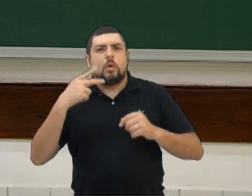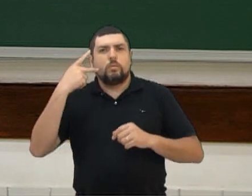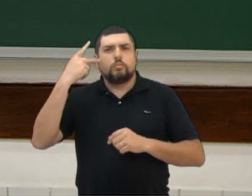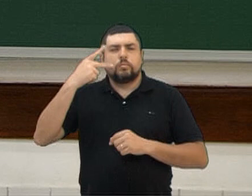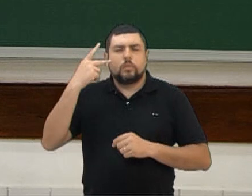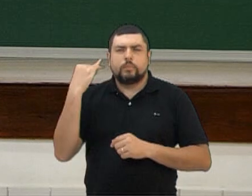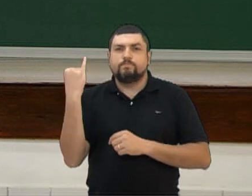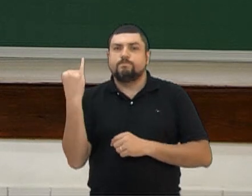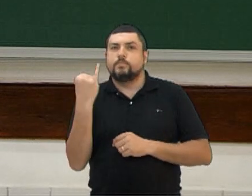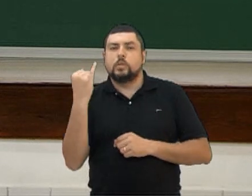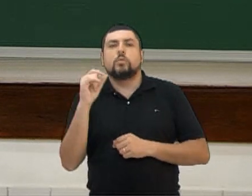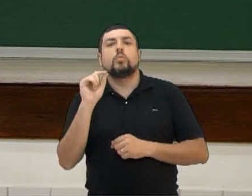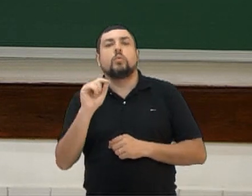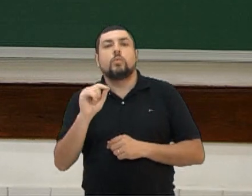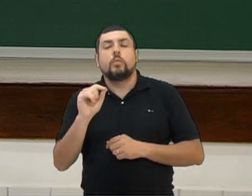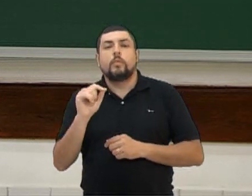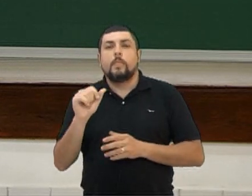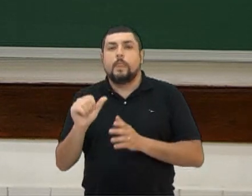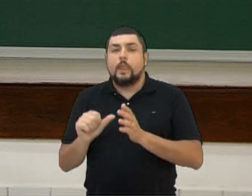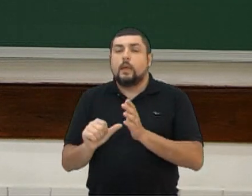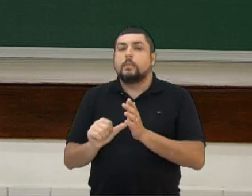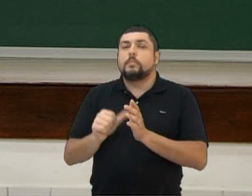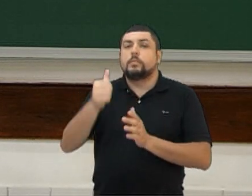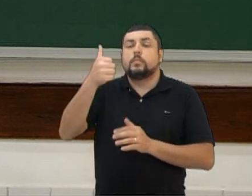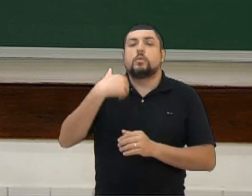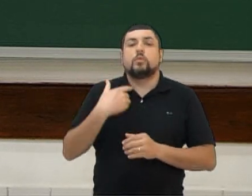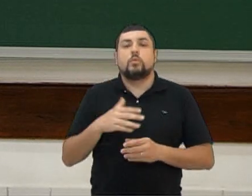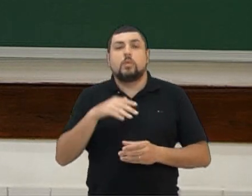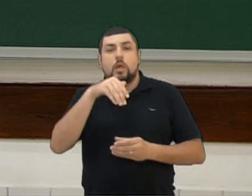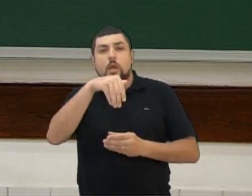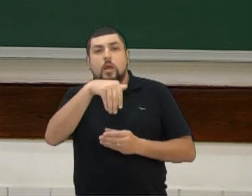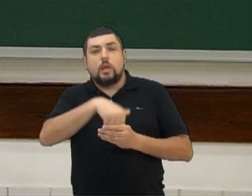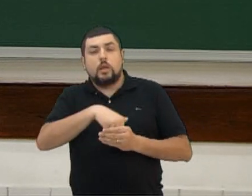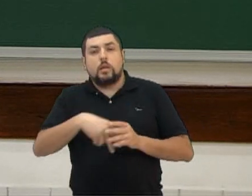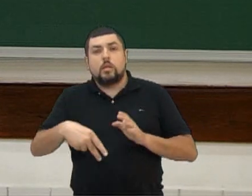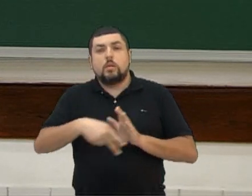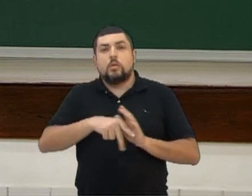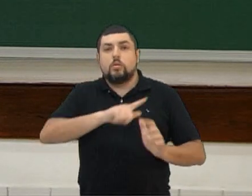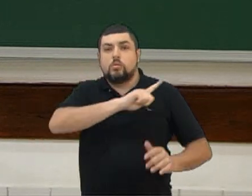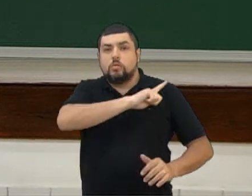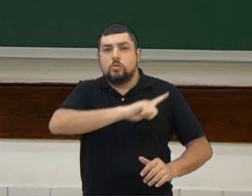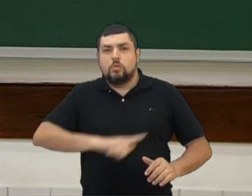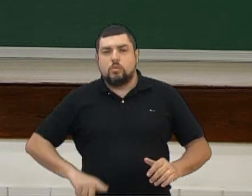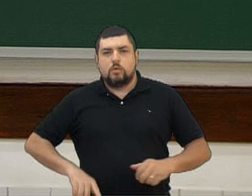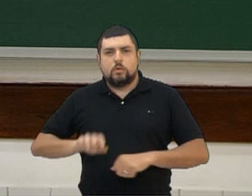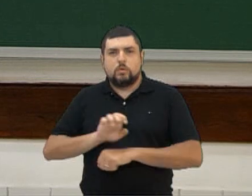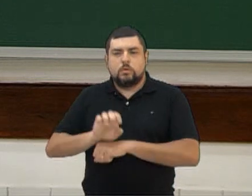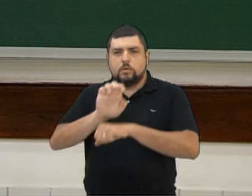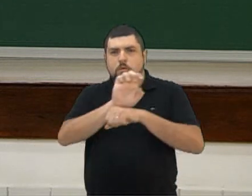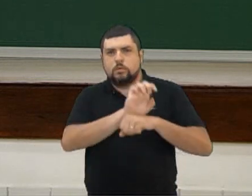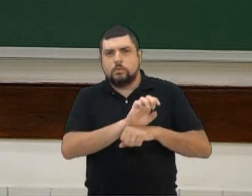das primeiras eleições diretas para governos estaduais. Então em 82 é que o povo vai voltar às urnas